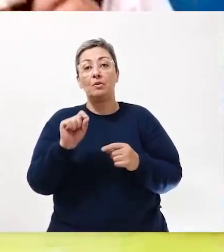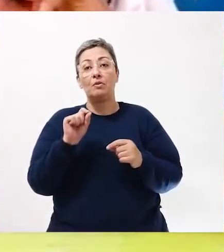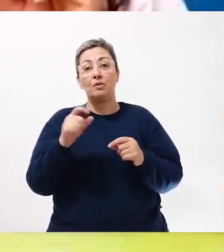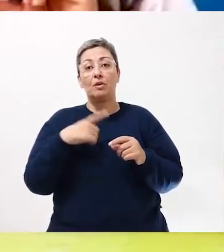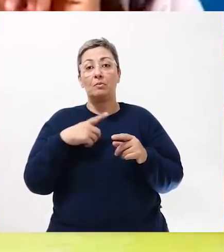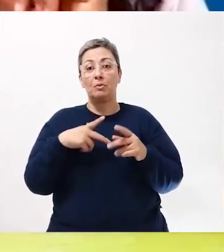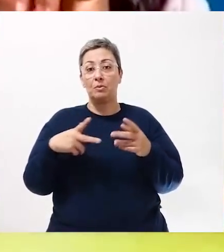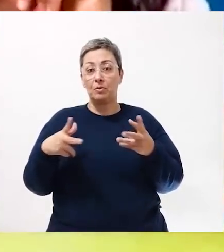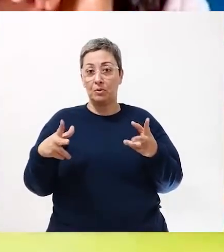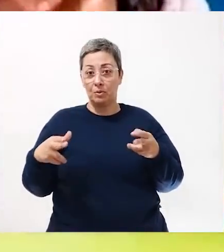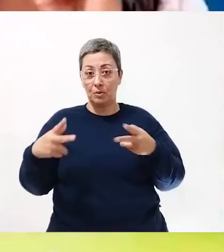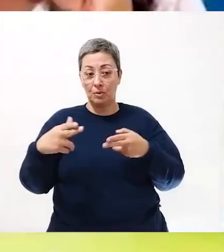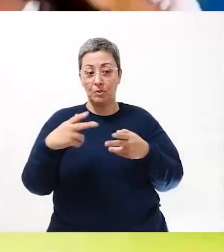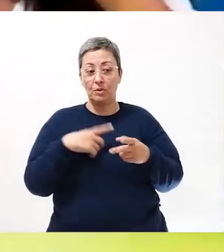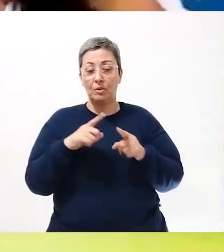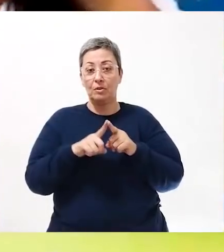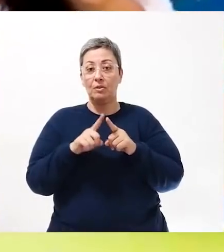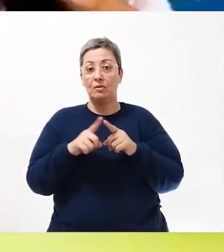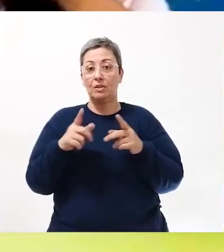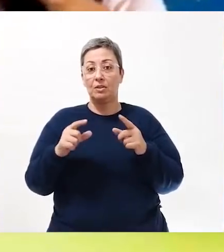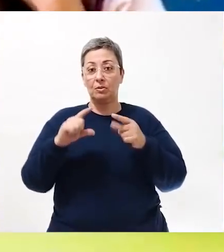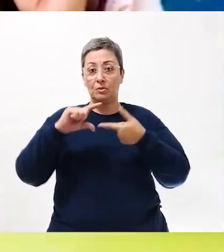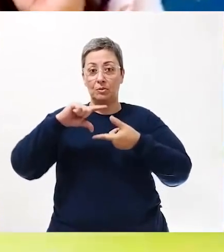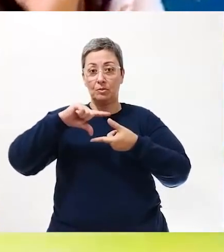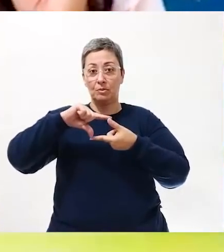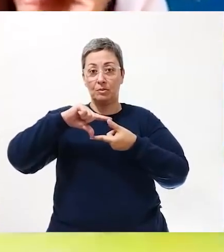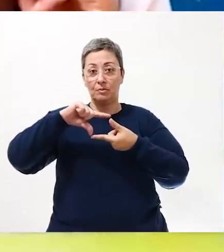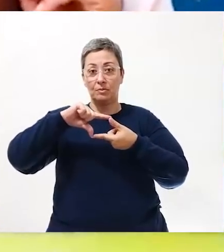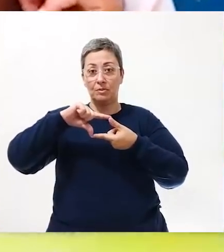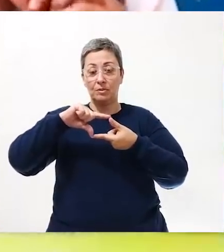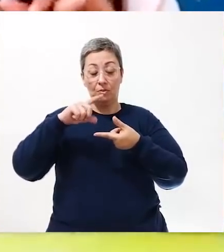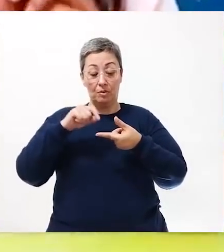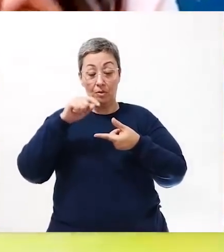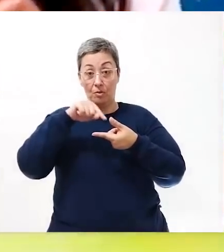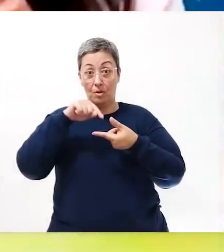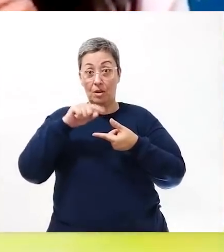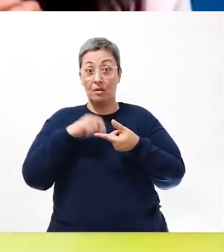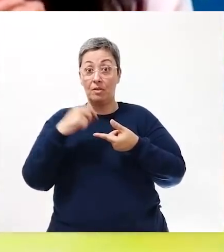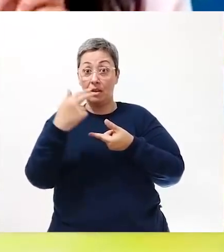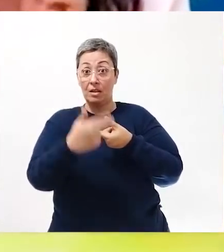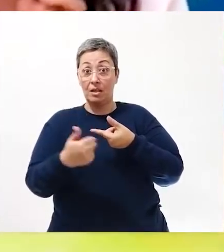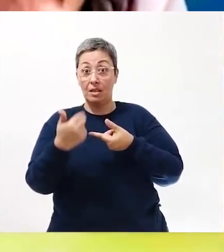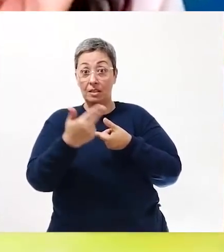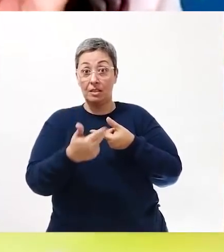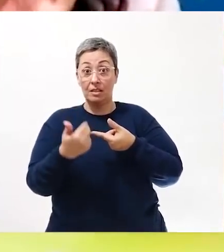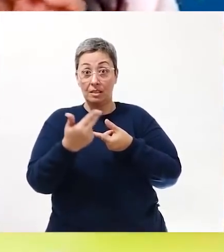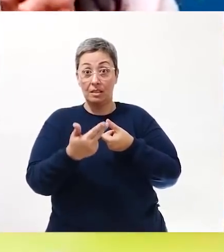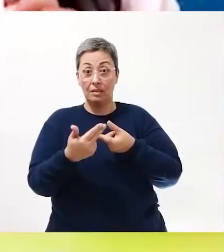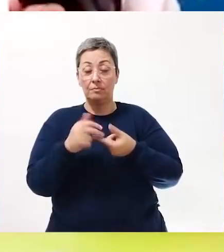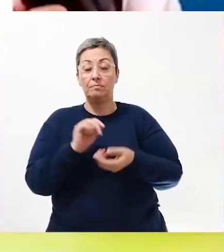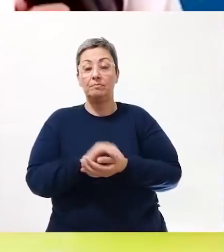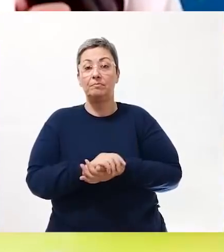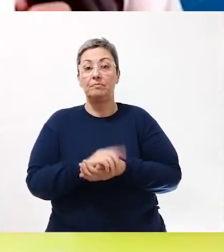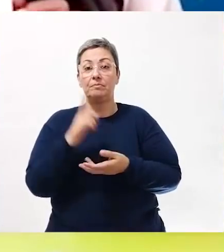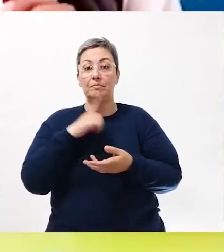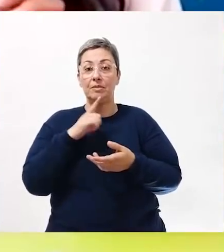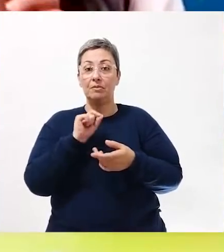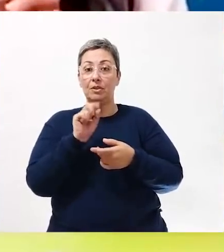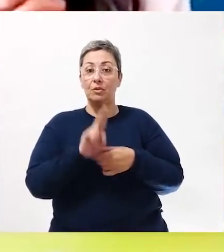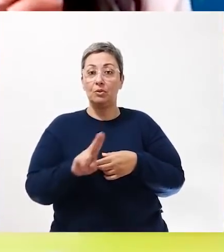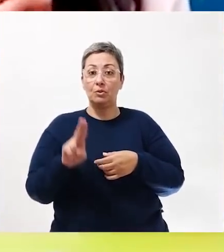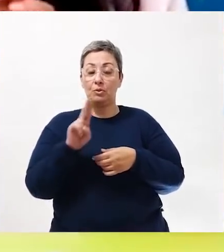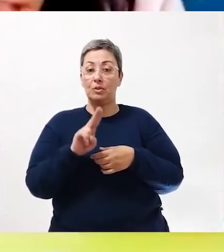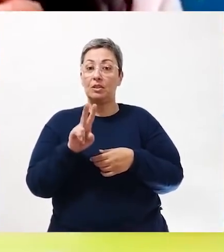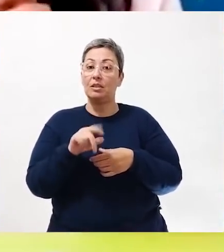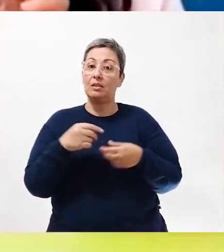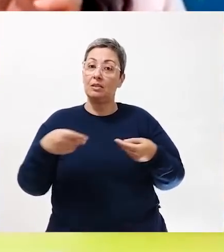Vamos pegar a parte cortadinha do papelão e fazer um quadradinho. Nesse quadradinho vamos desenhar,